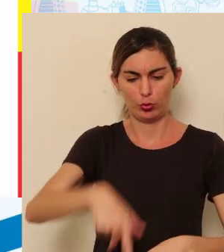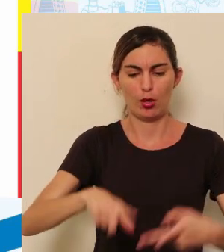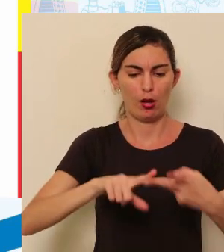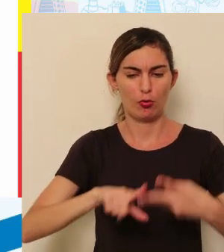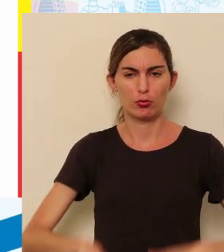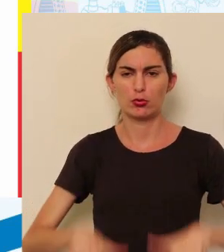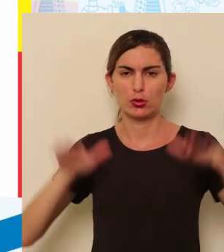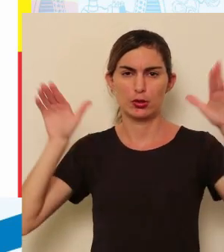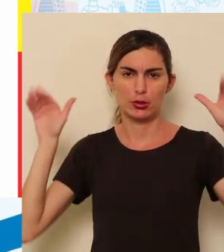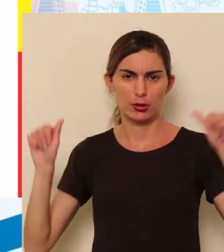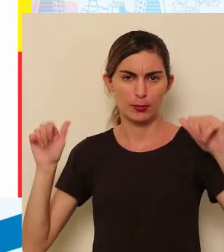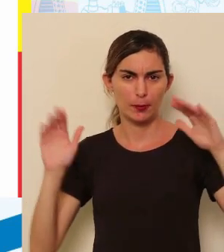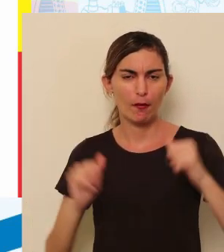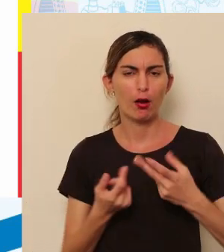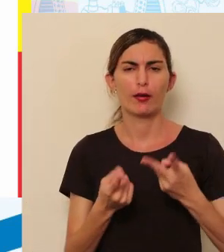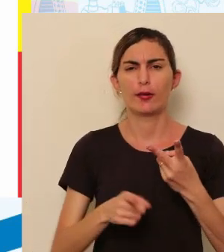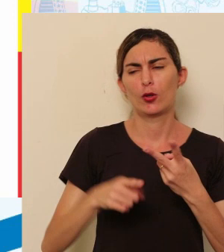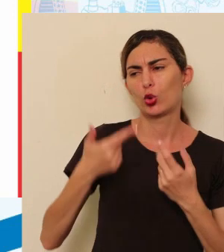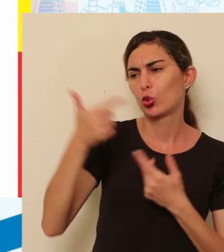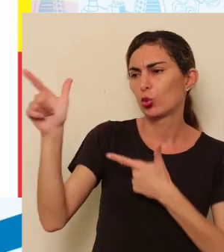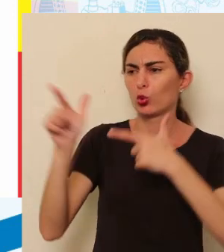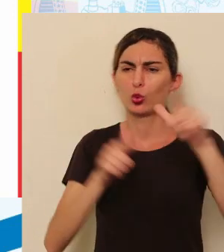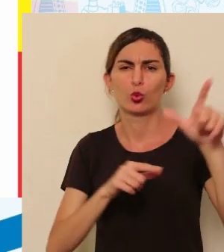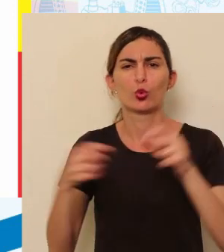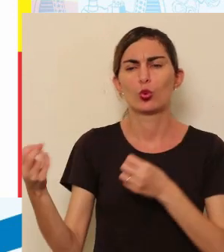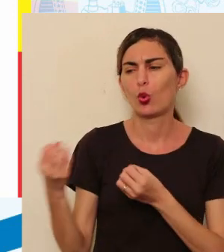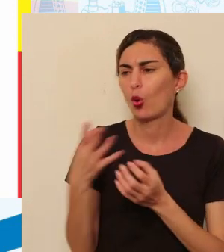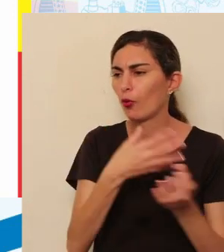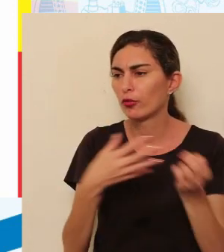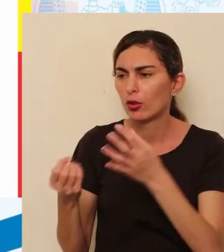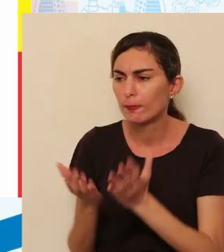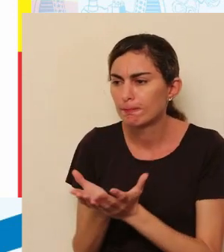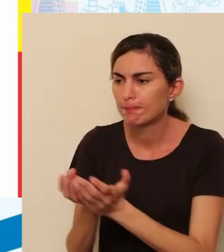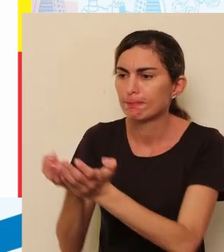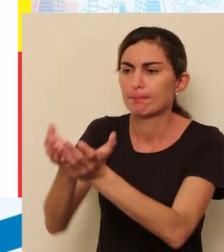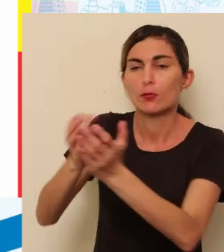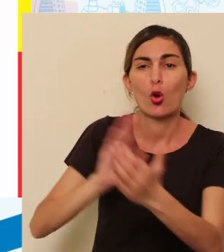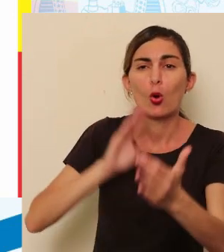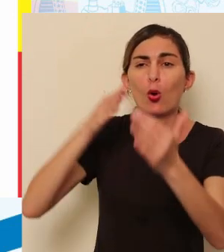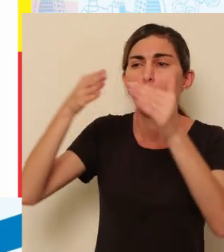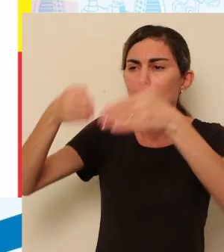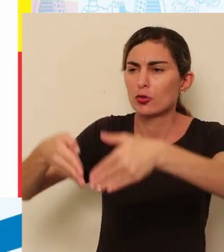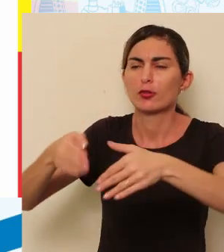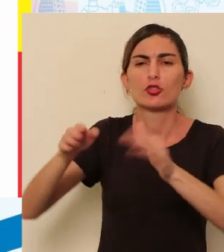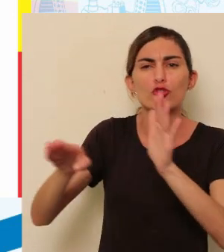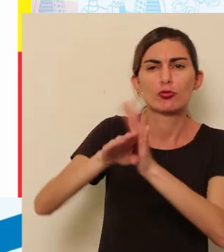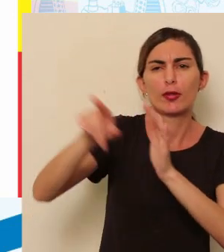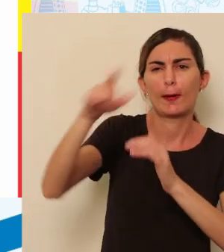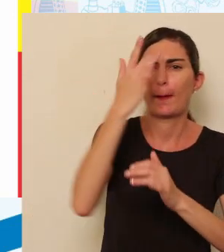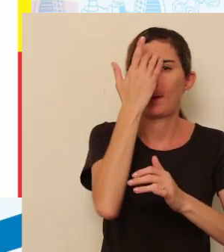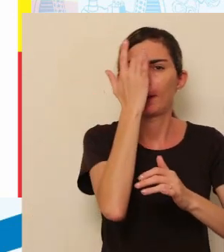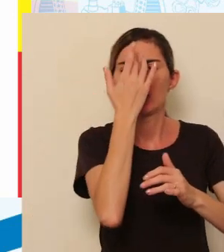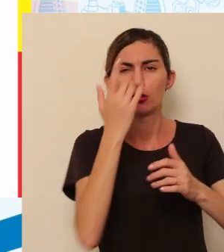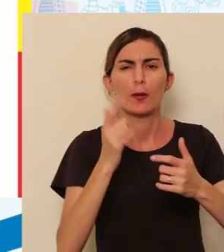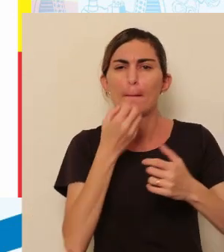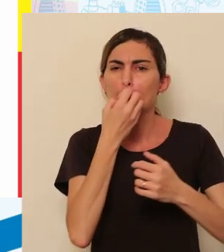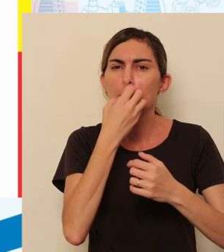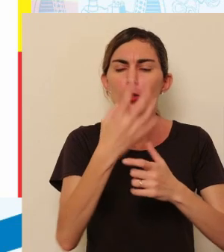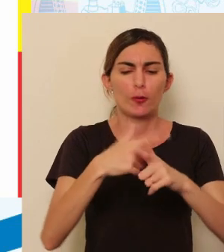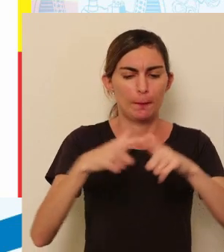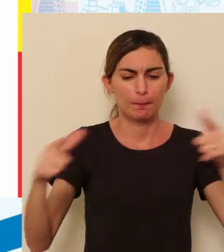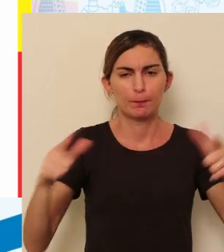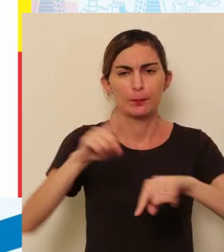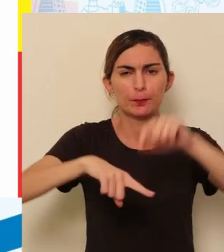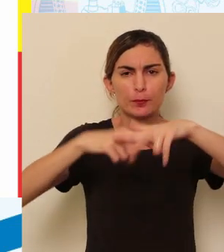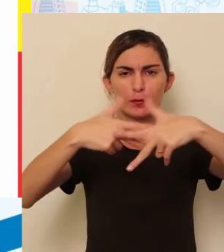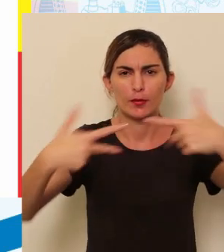Portugal e Espanha, buscassem novas rotas de navegações. O objetivo era chegar na Índia, de onde vinha boa